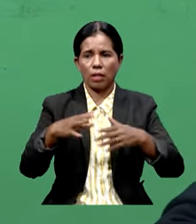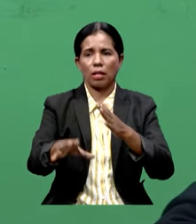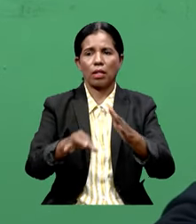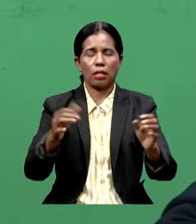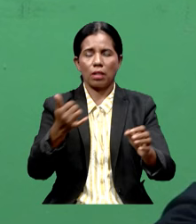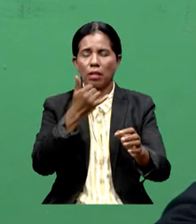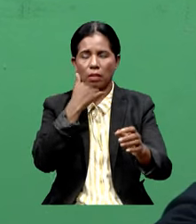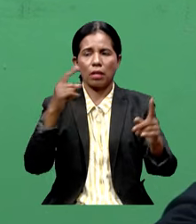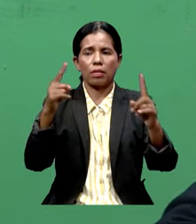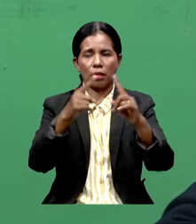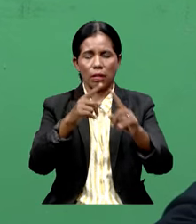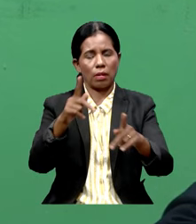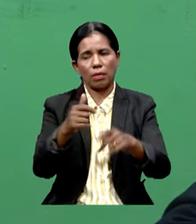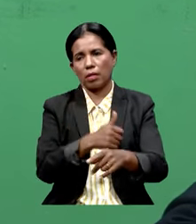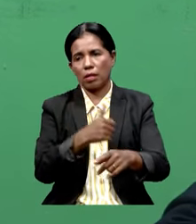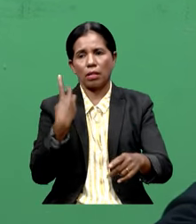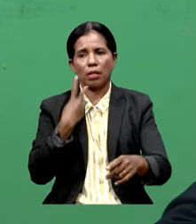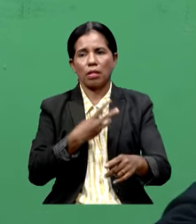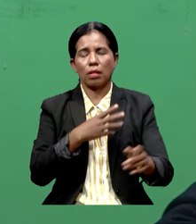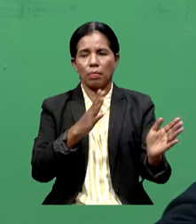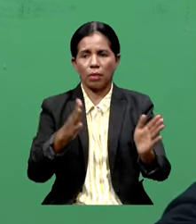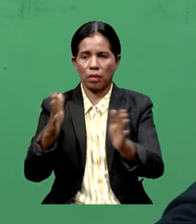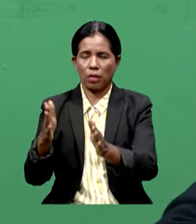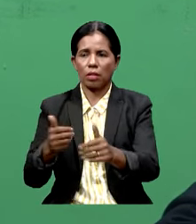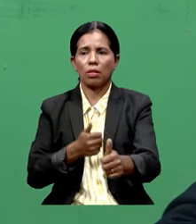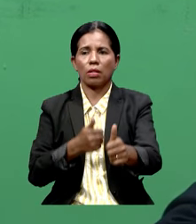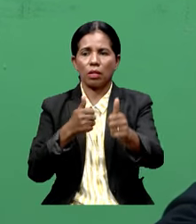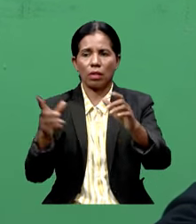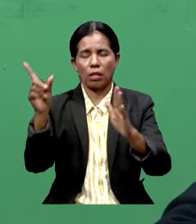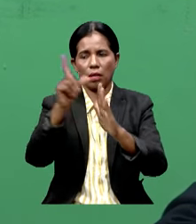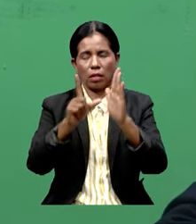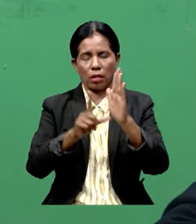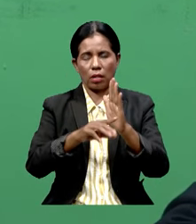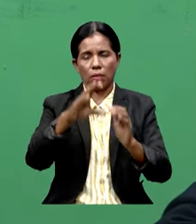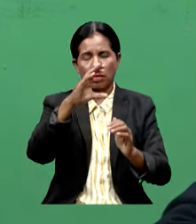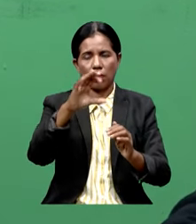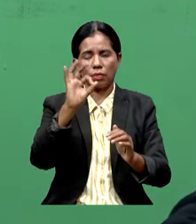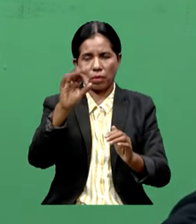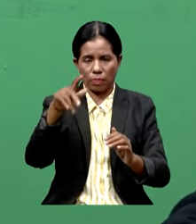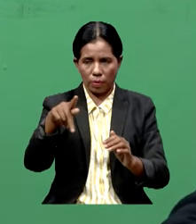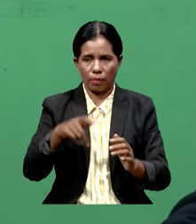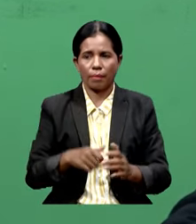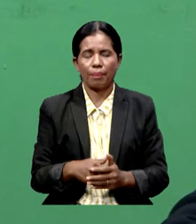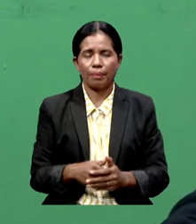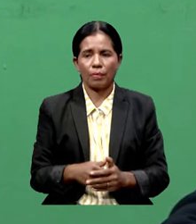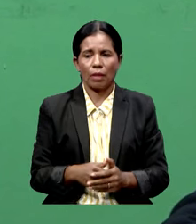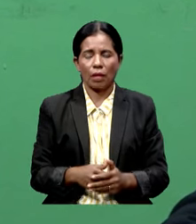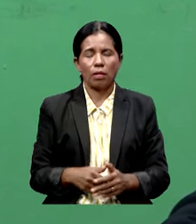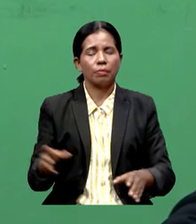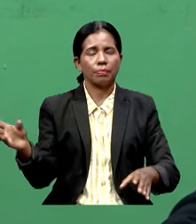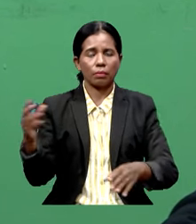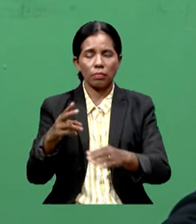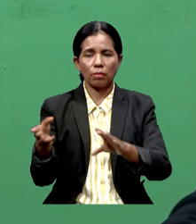lakuna to ihaneba iha pessoal balu maka ita se prosesa tuir lei funsan publiko nia. Hospital Nacional contrato